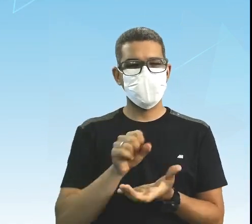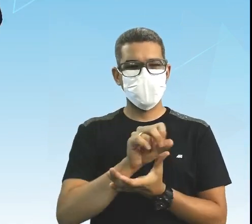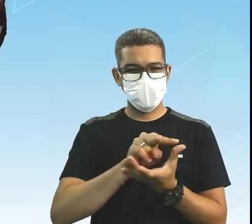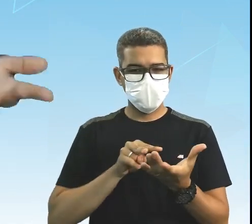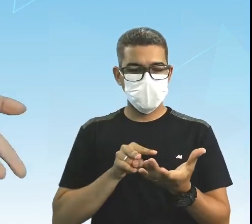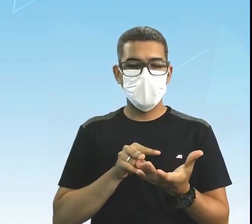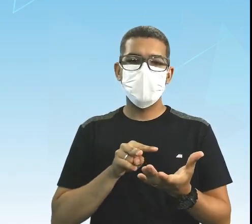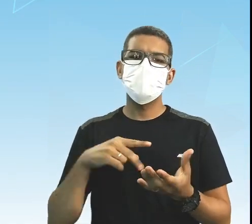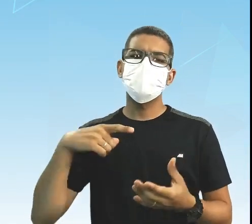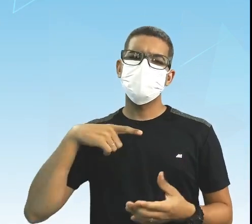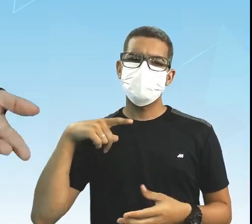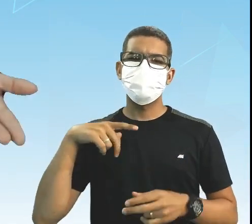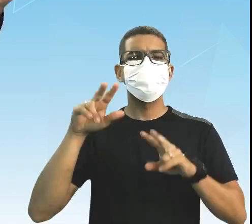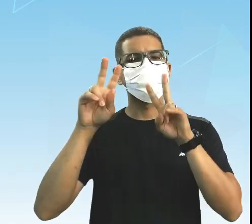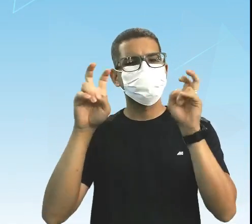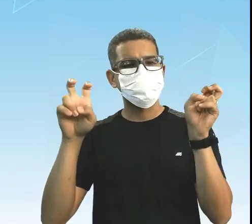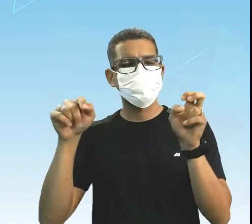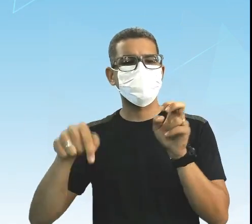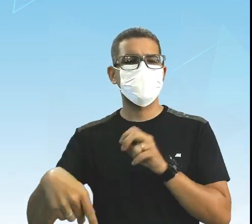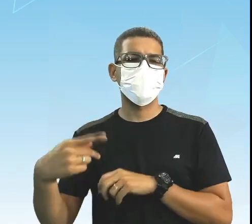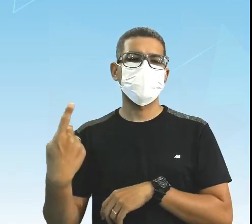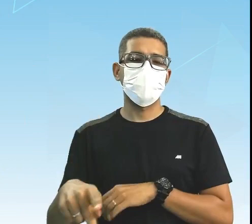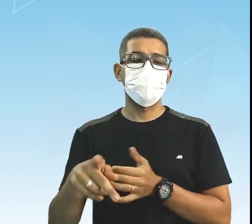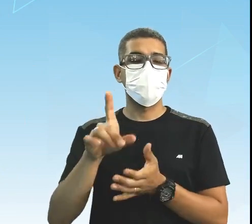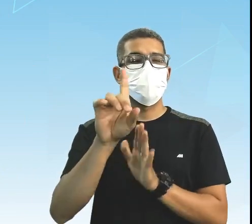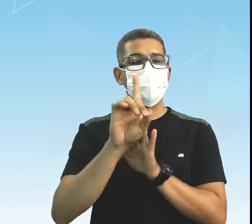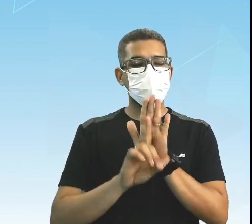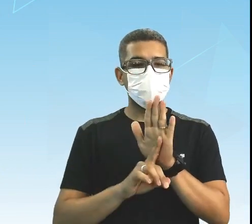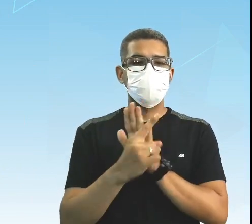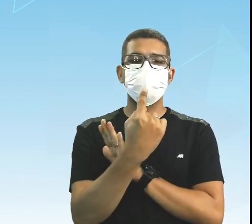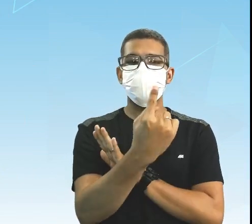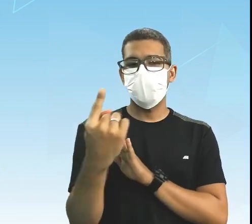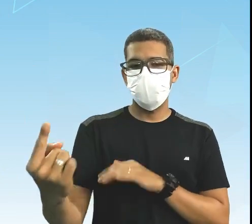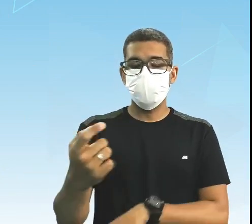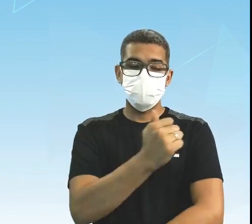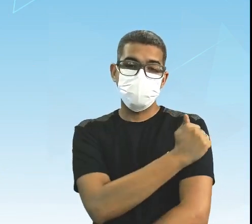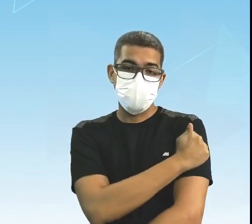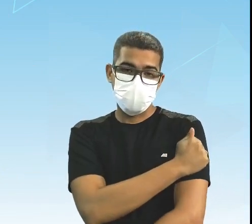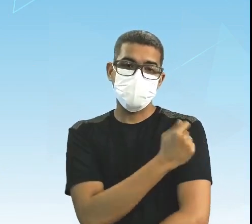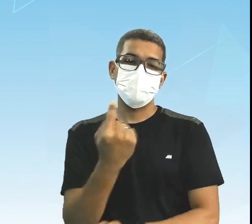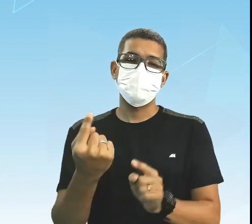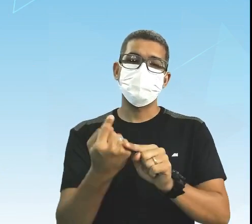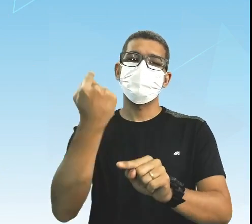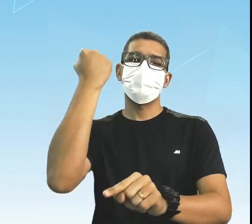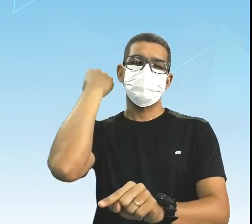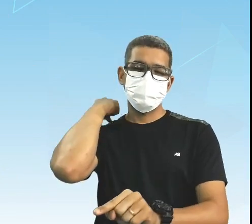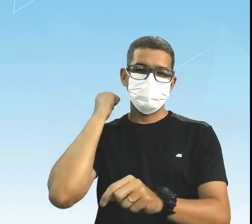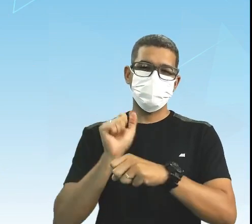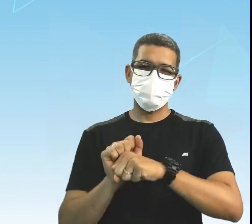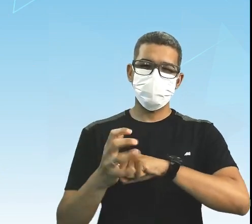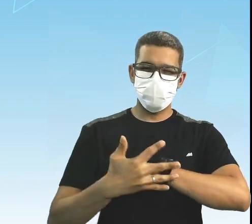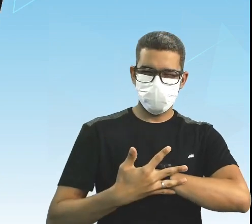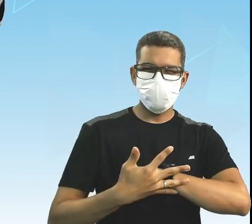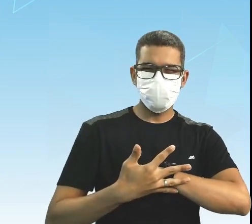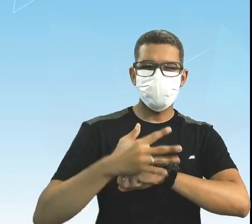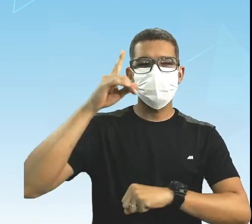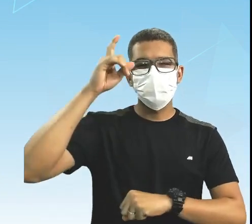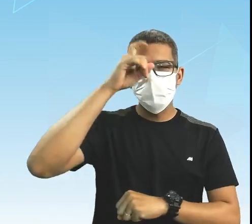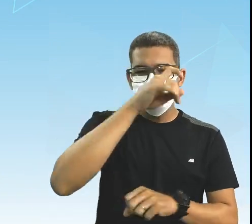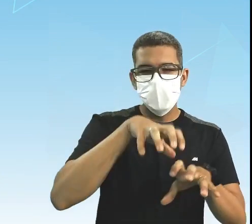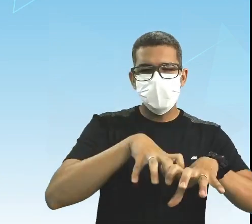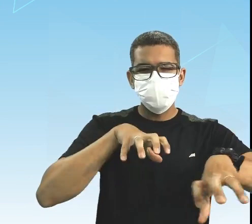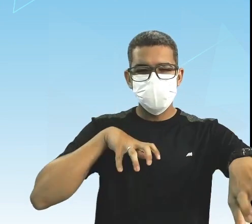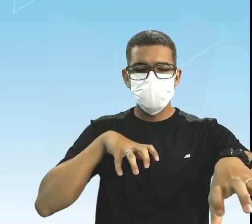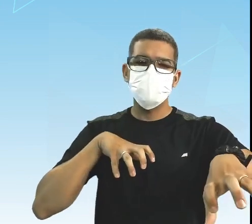é uma das áreas, um dos direitos que vocês, alunos, tiveram quando estiveram na pandemia, nas aulas online,